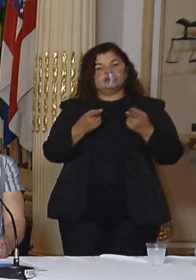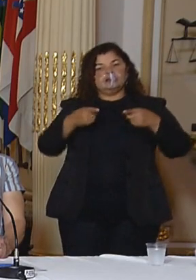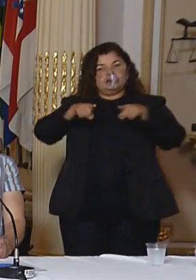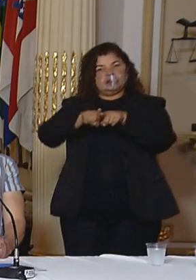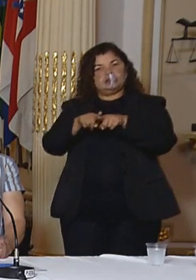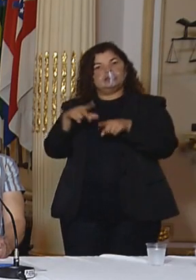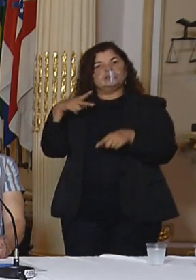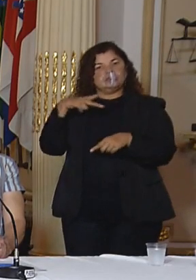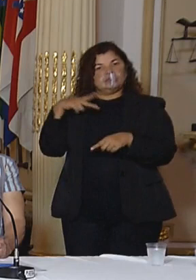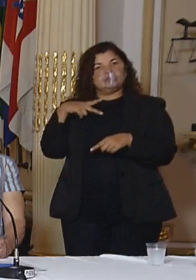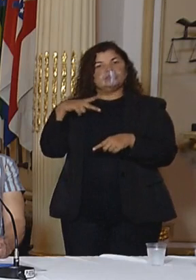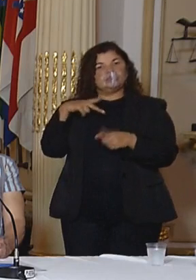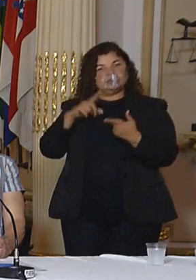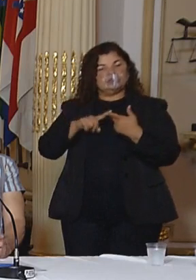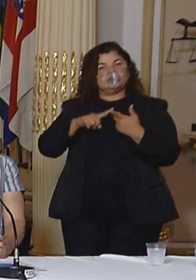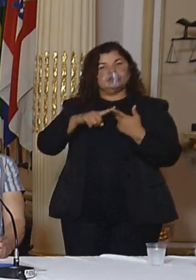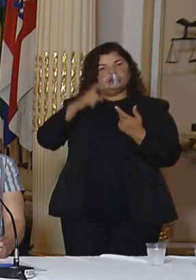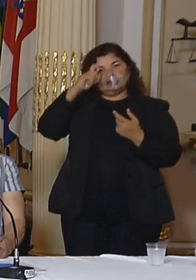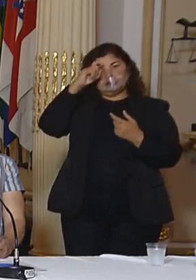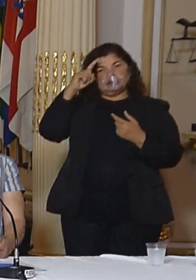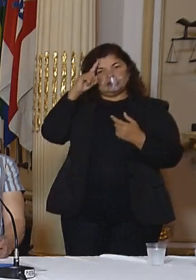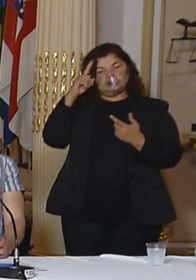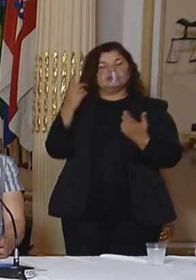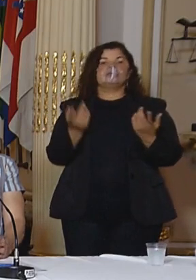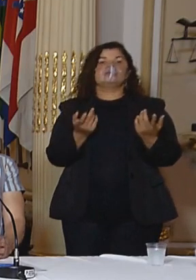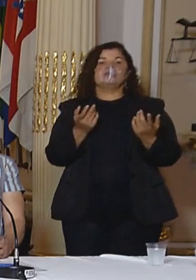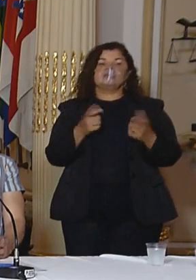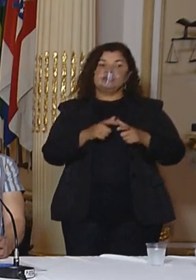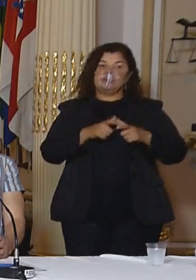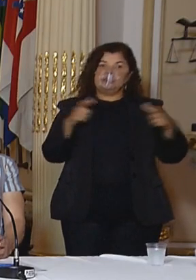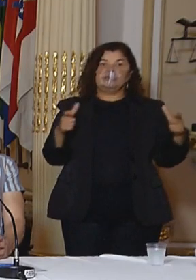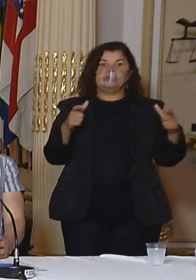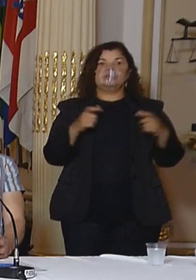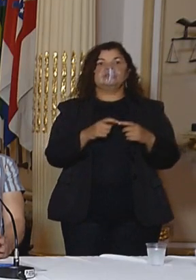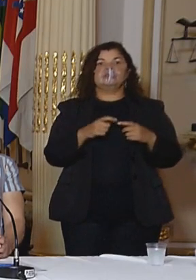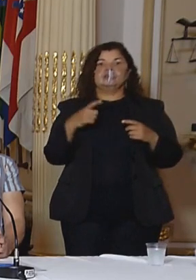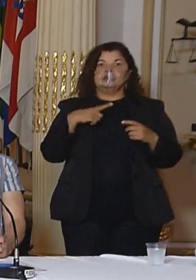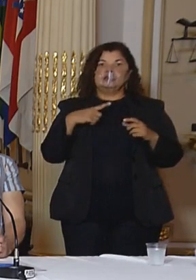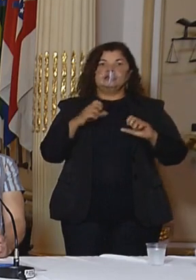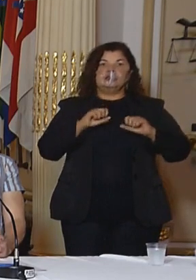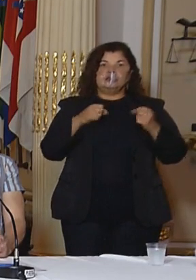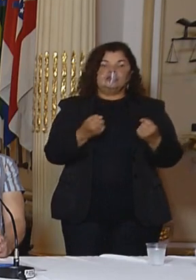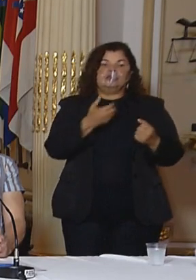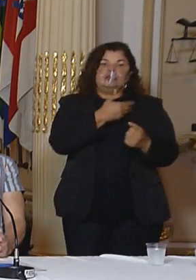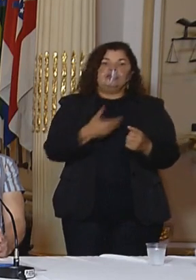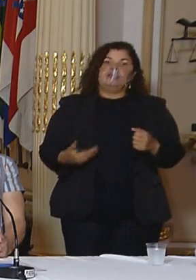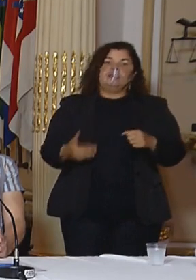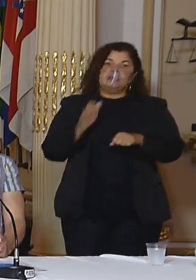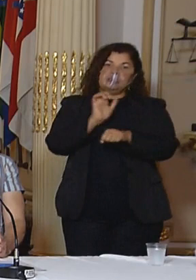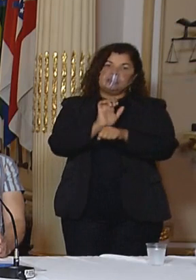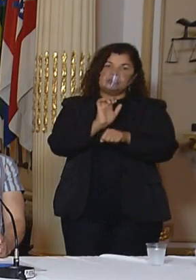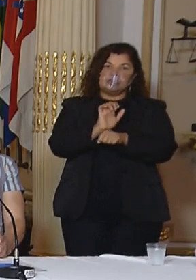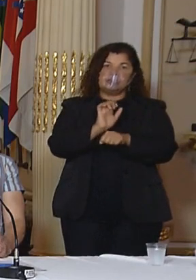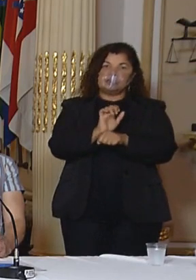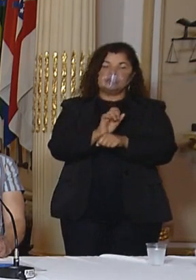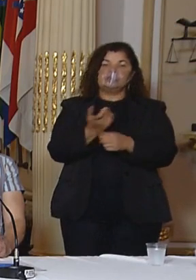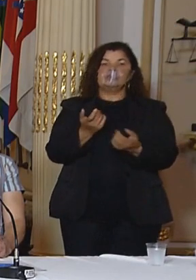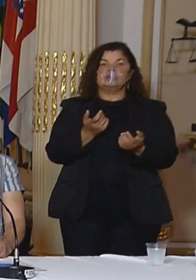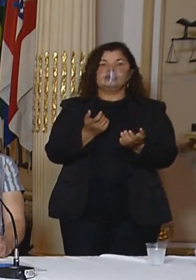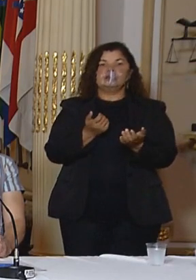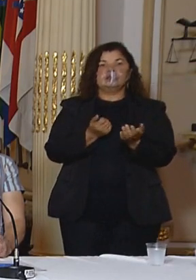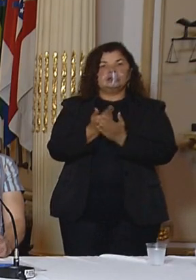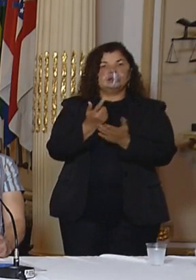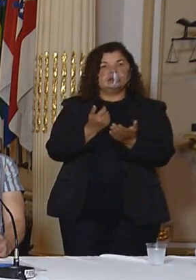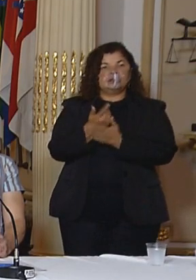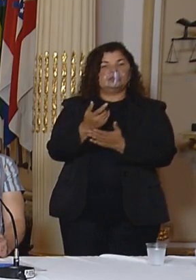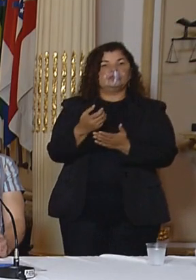privados também possam ampliar, e aí a gente está falando de esforços do governo do estado comprando, né,